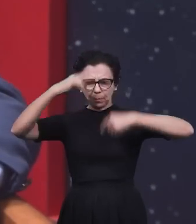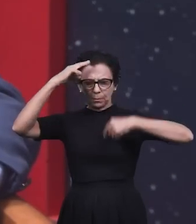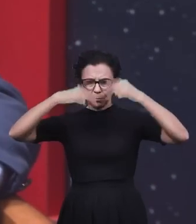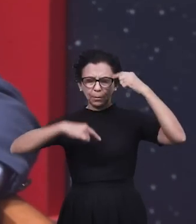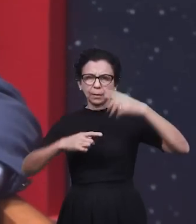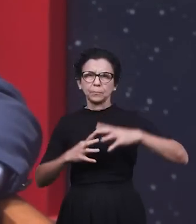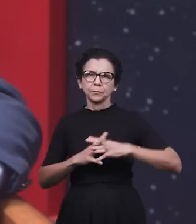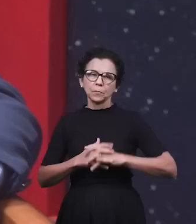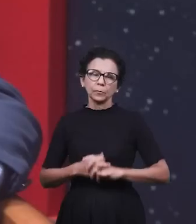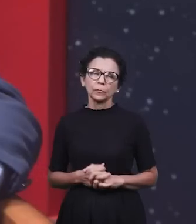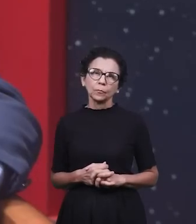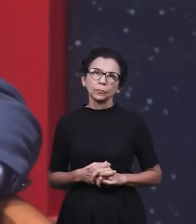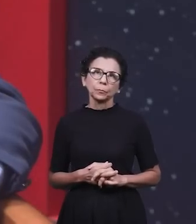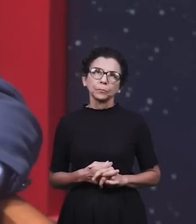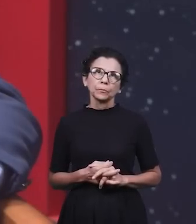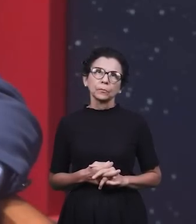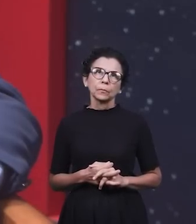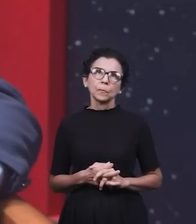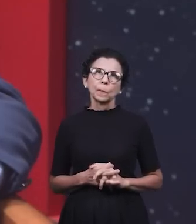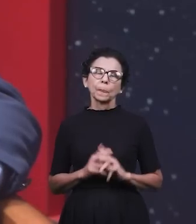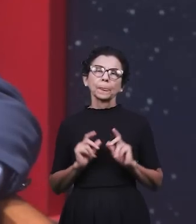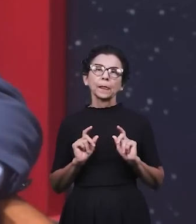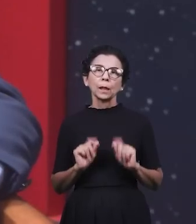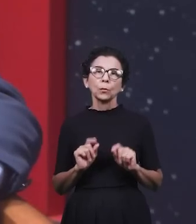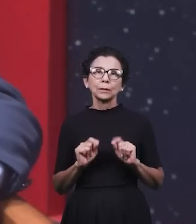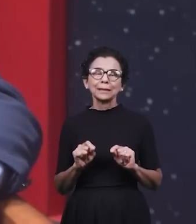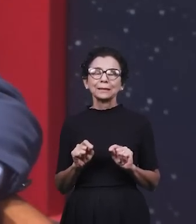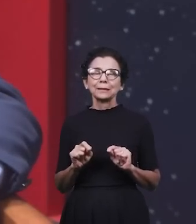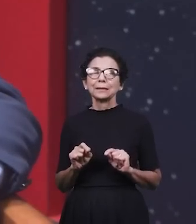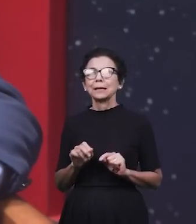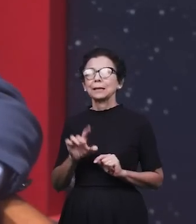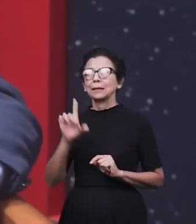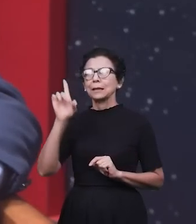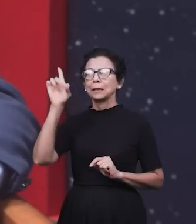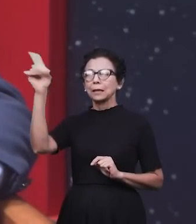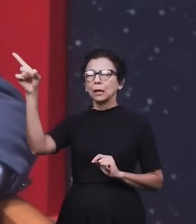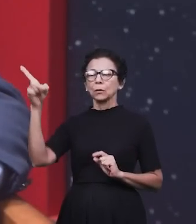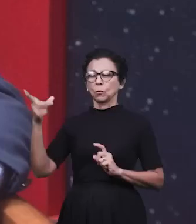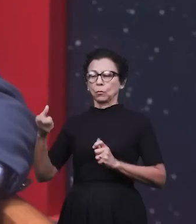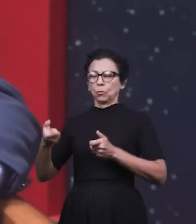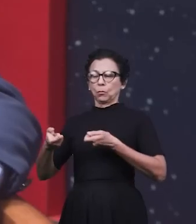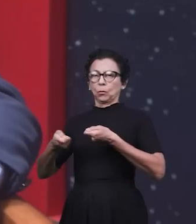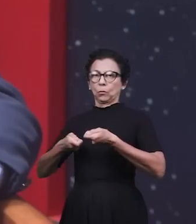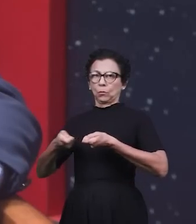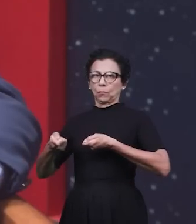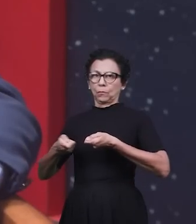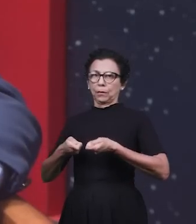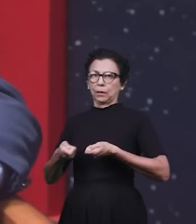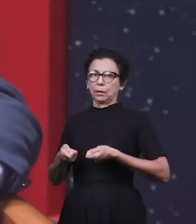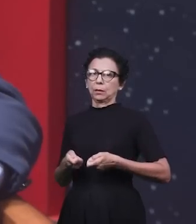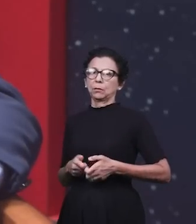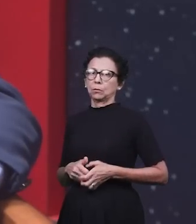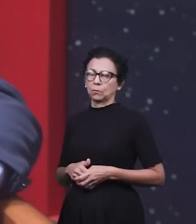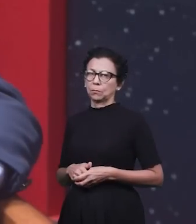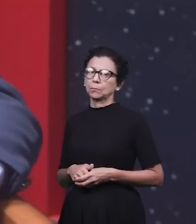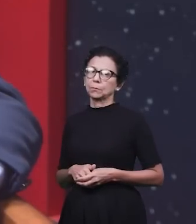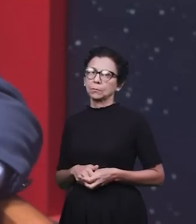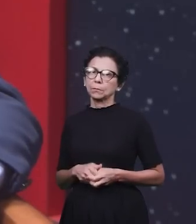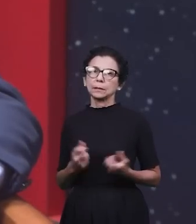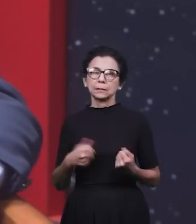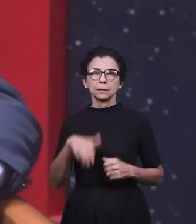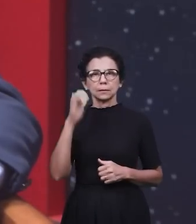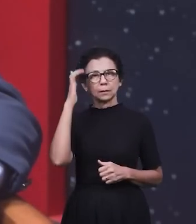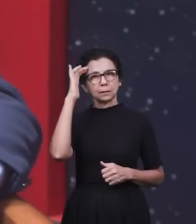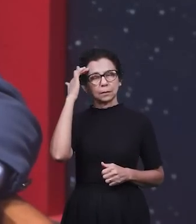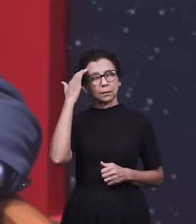de linguagem que está sendo usada, do que é o governo de Deus, então vai ser difícil entender o que Deus tem